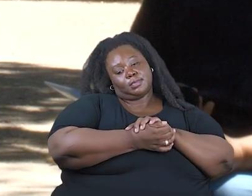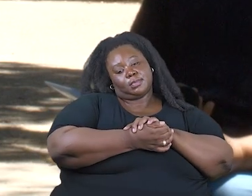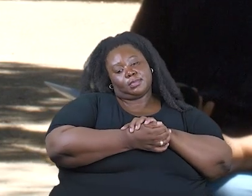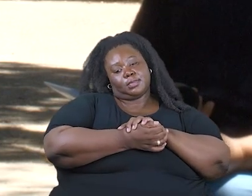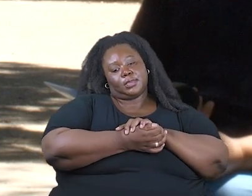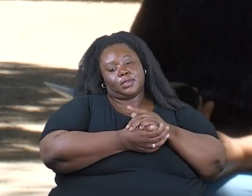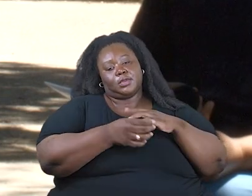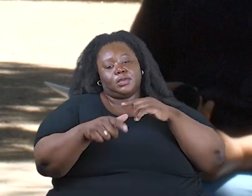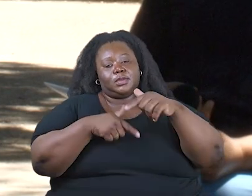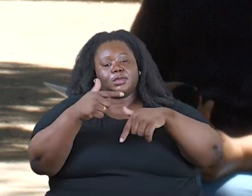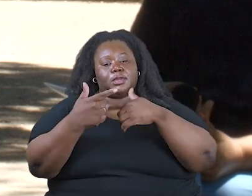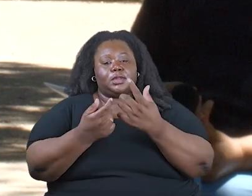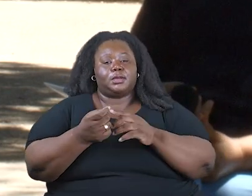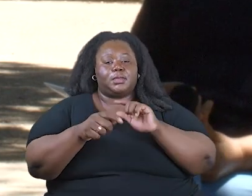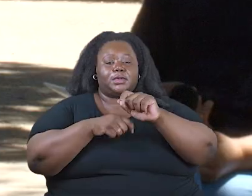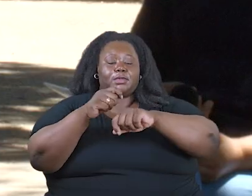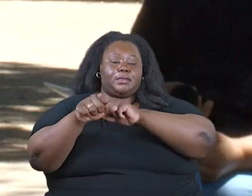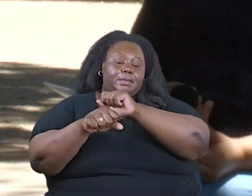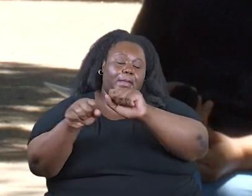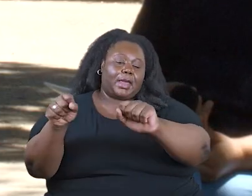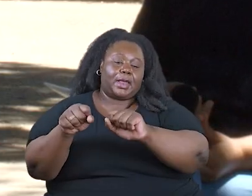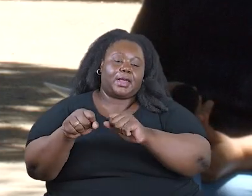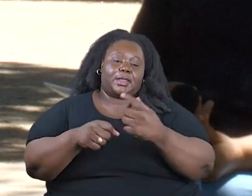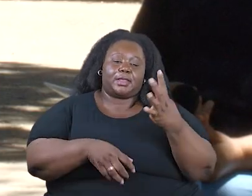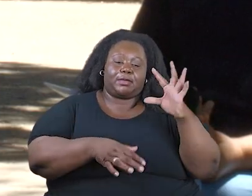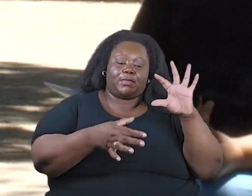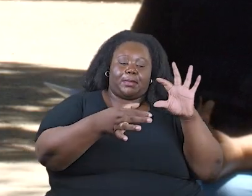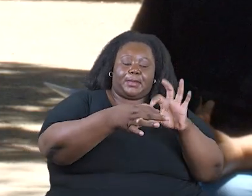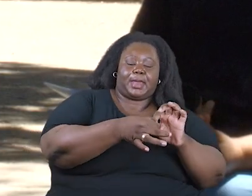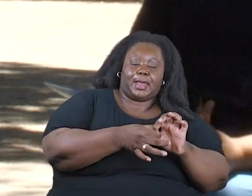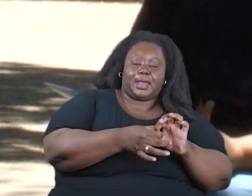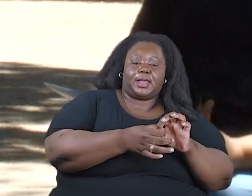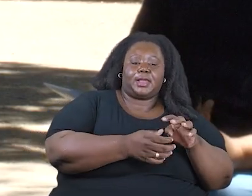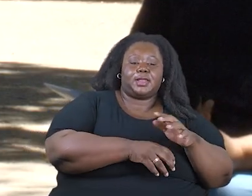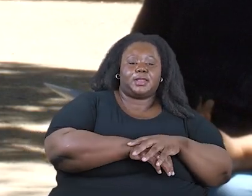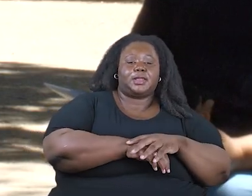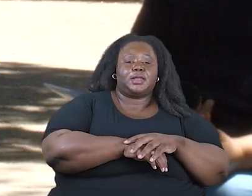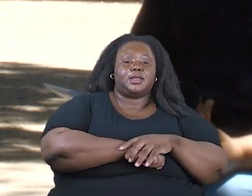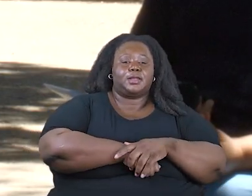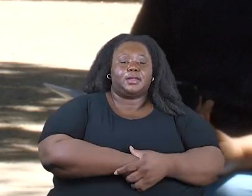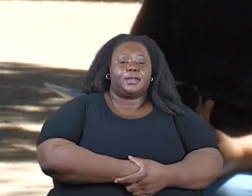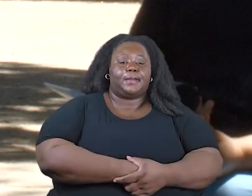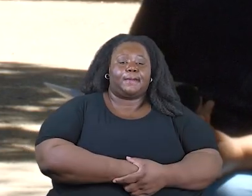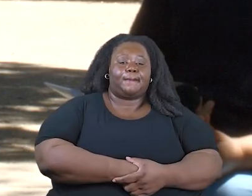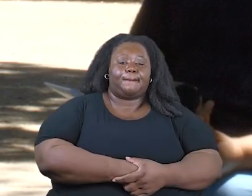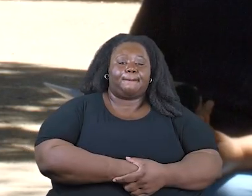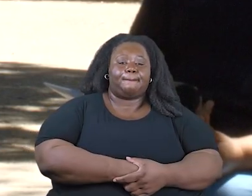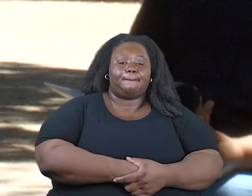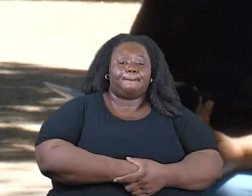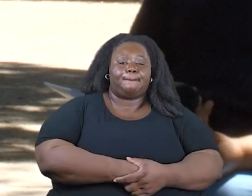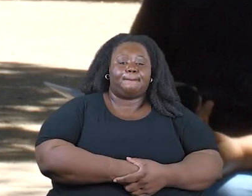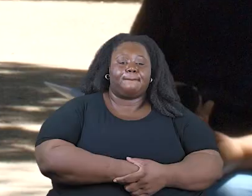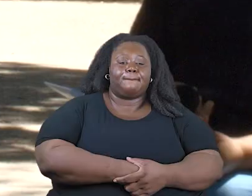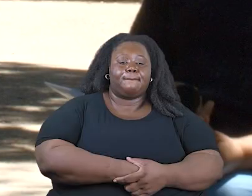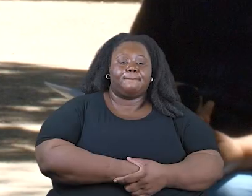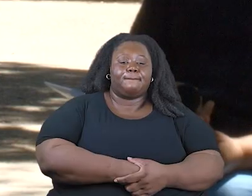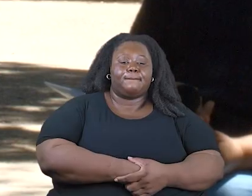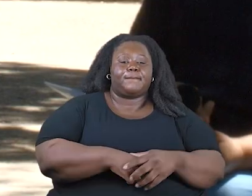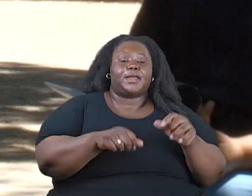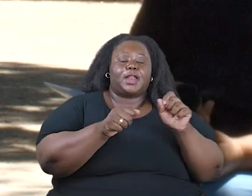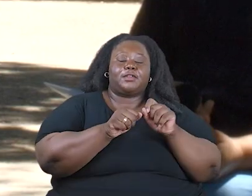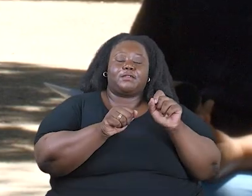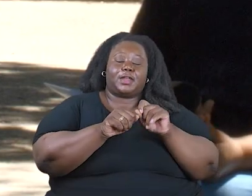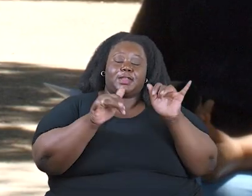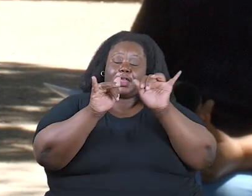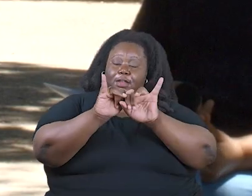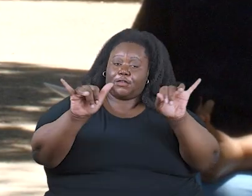tinha trabalho que estava preso com corrente, tinha trabalho que estava amarrado com um cabo de aço. E aí eles faziam